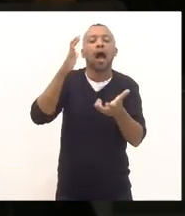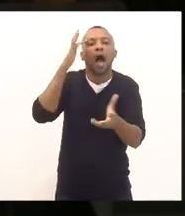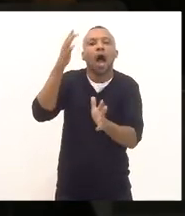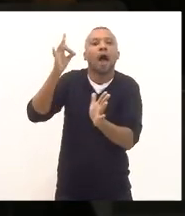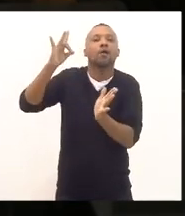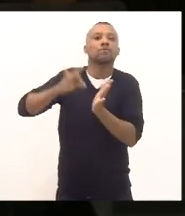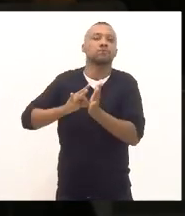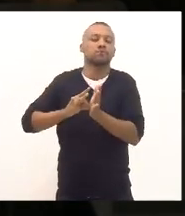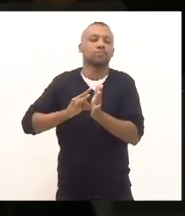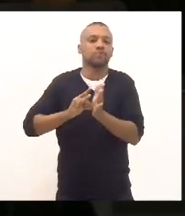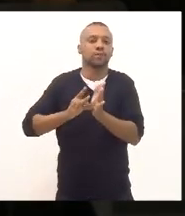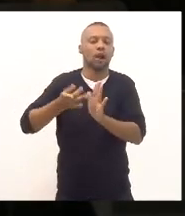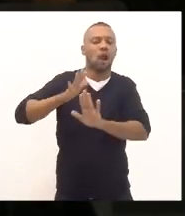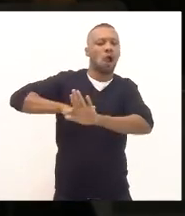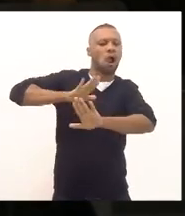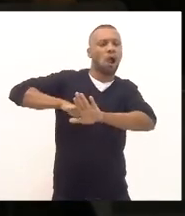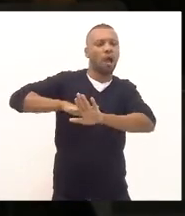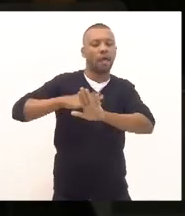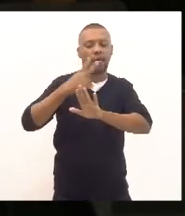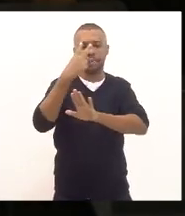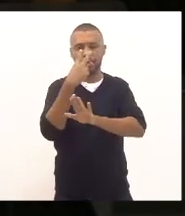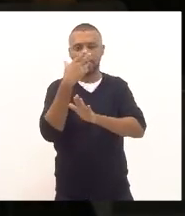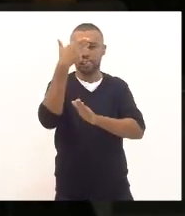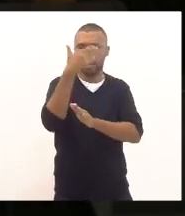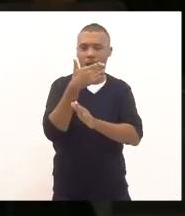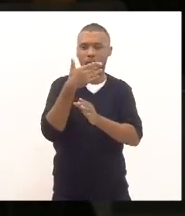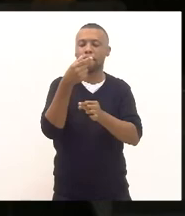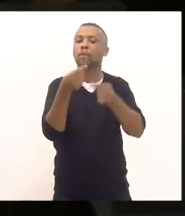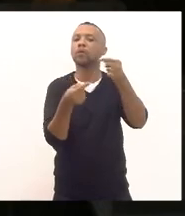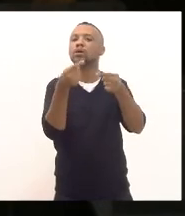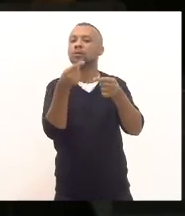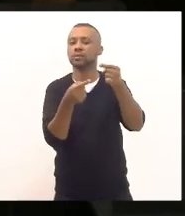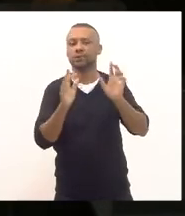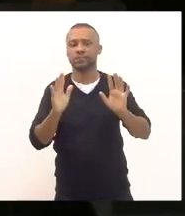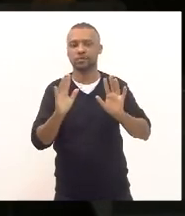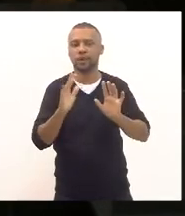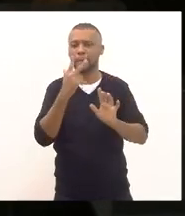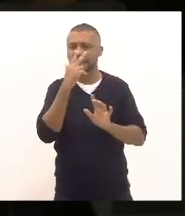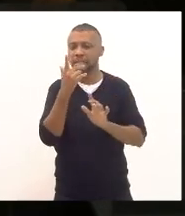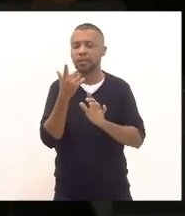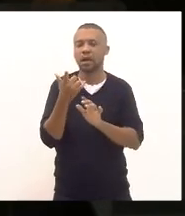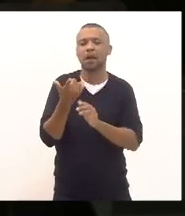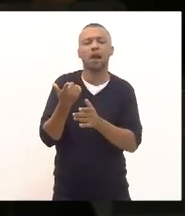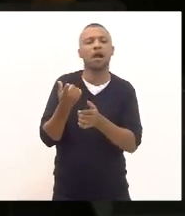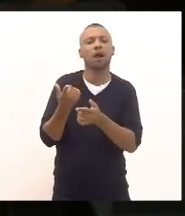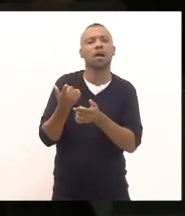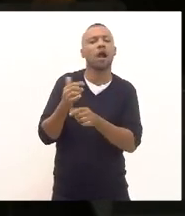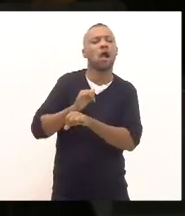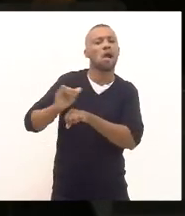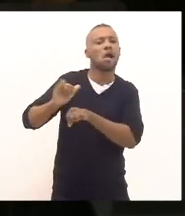cego politicamente porque isso é um mero jogo e com isso